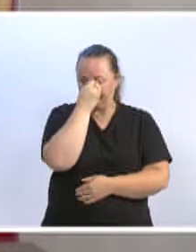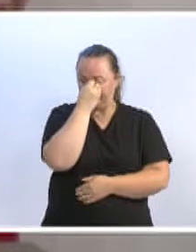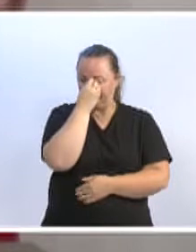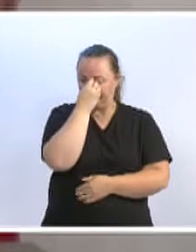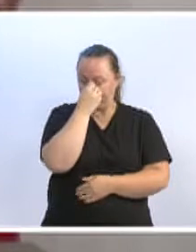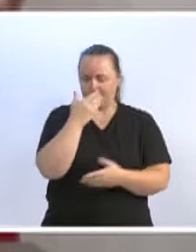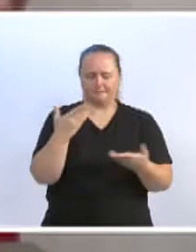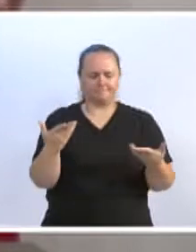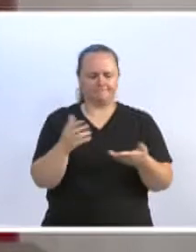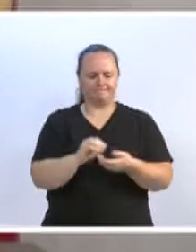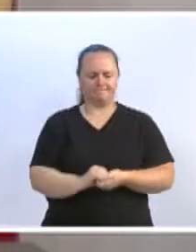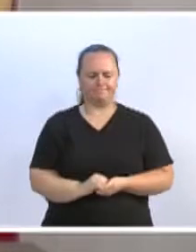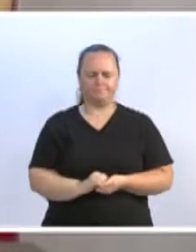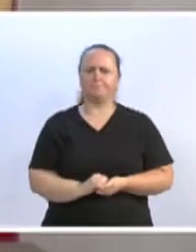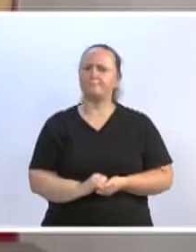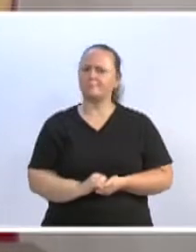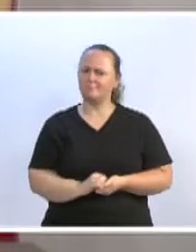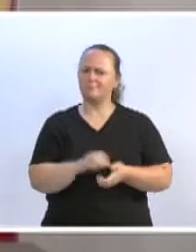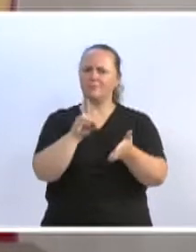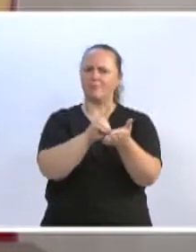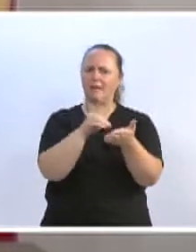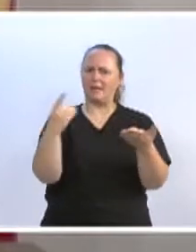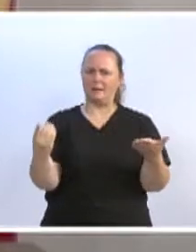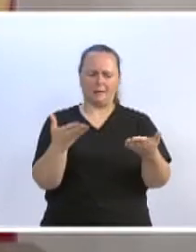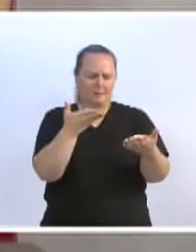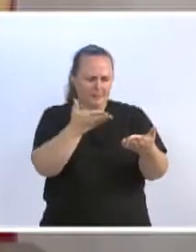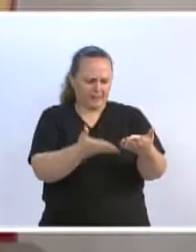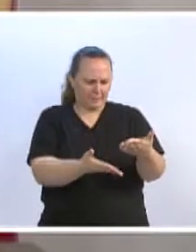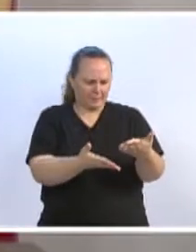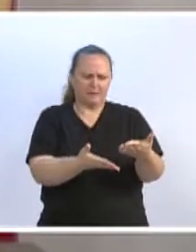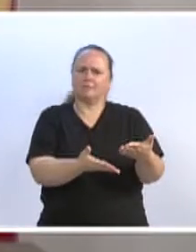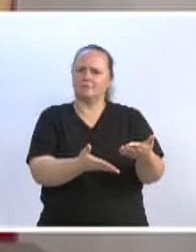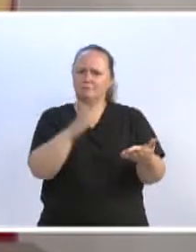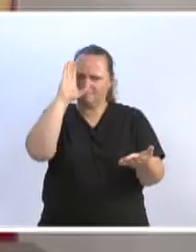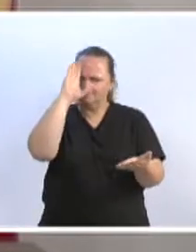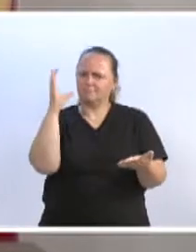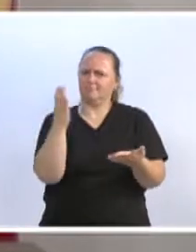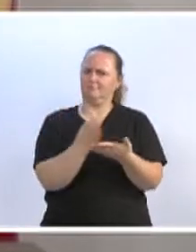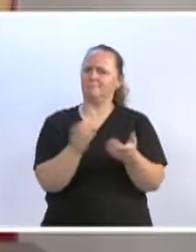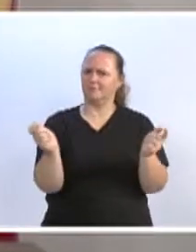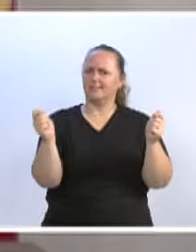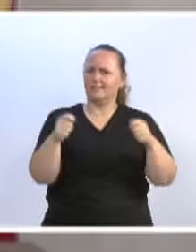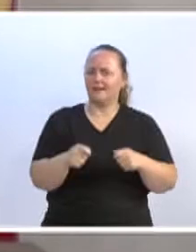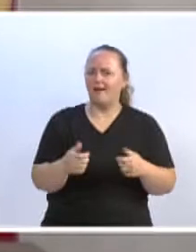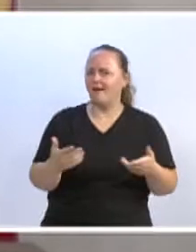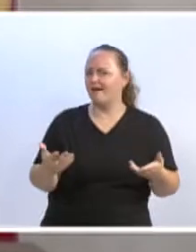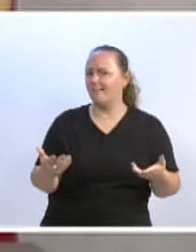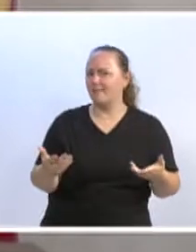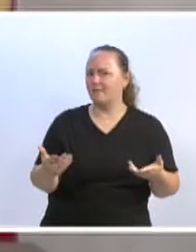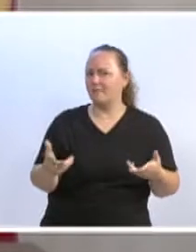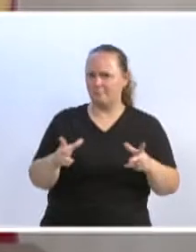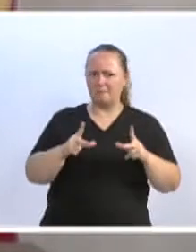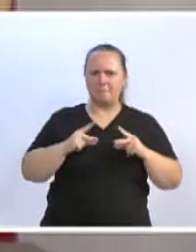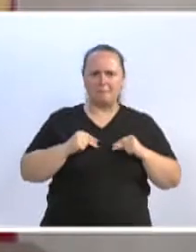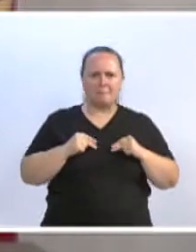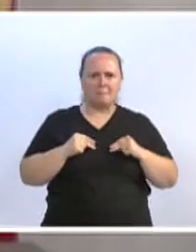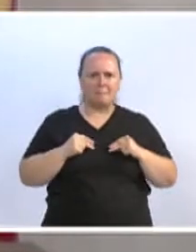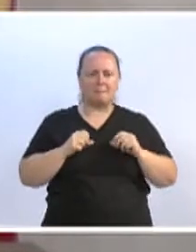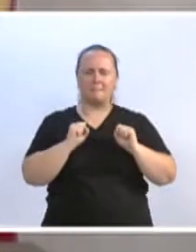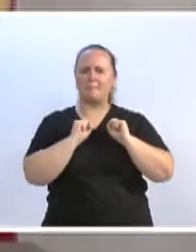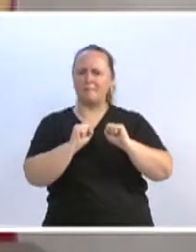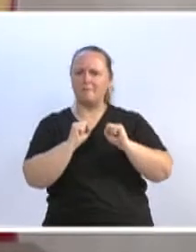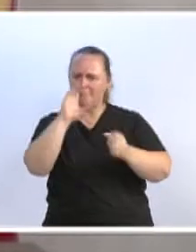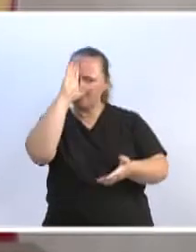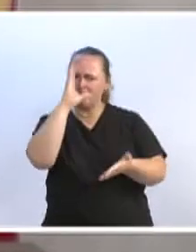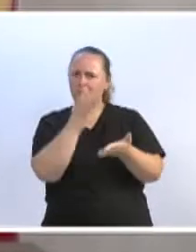Merece confiança o texto da Sagrada Escritura? Será que quando nós nos encontramos para ler, para